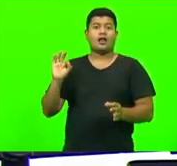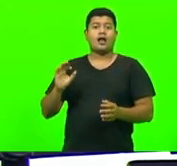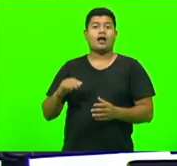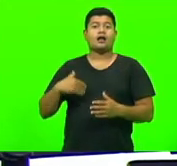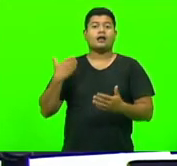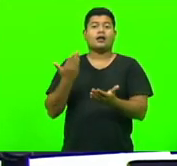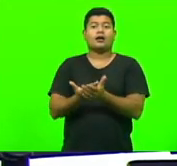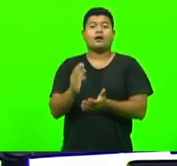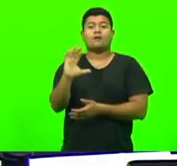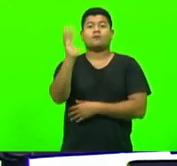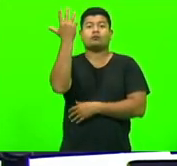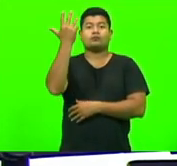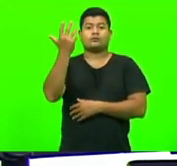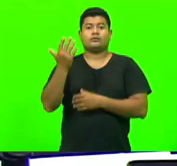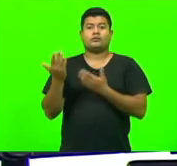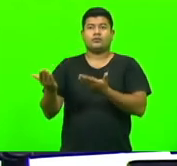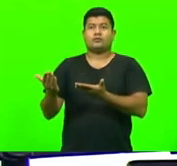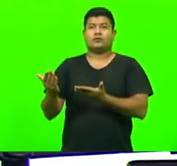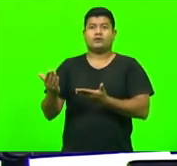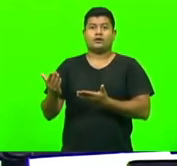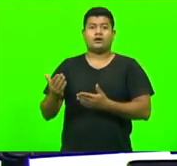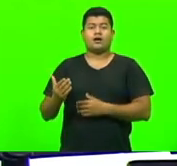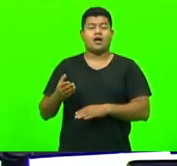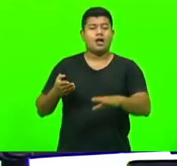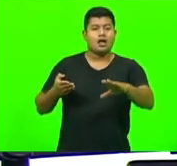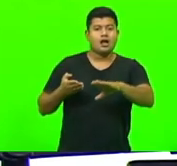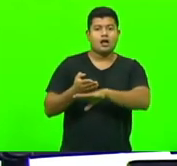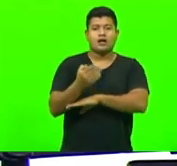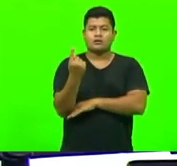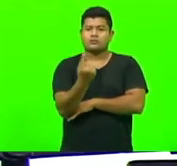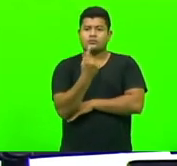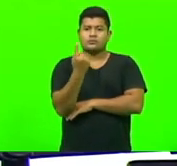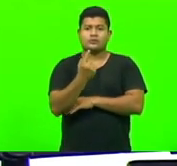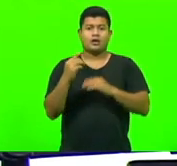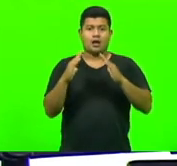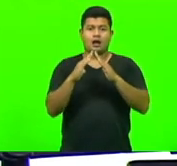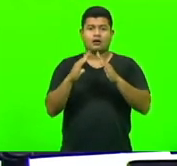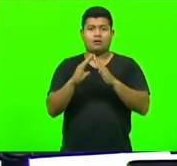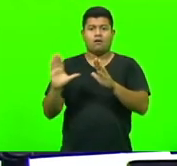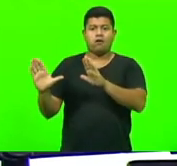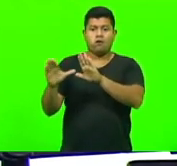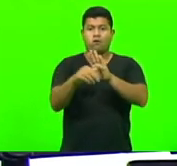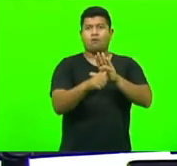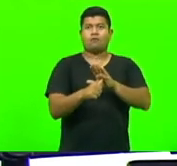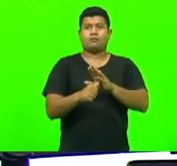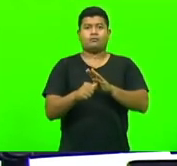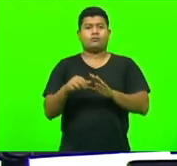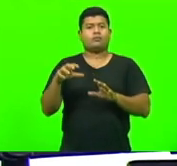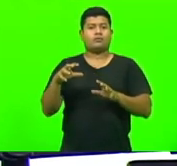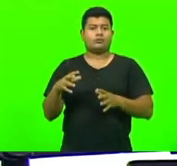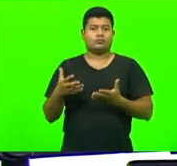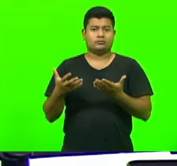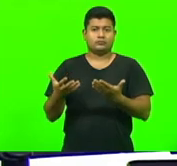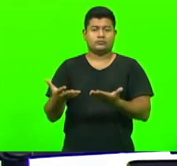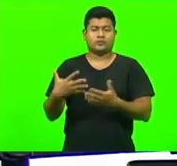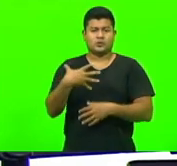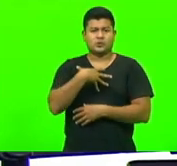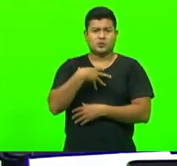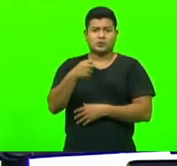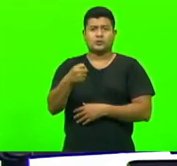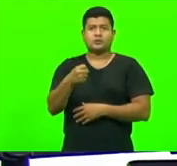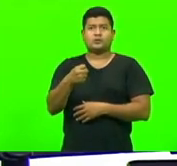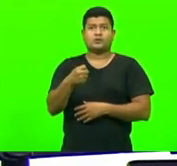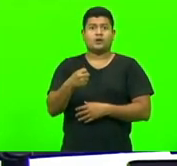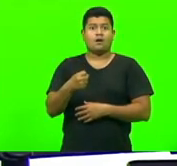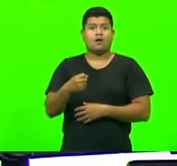o mais frágil deles entra sozinho na nossa casa e rouba-nos a luz e, conhecendo o nosso